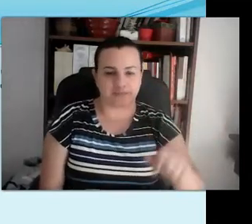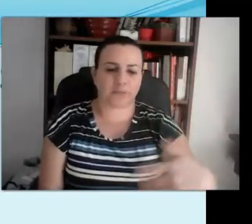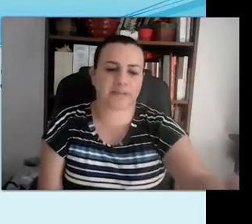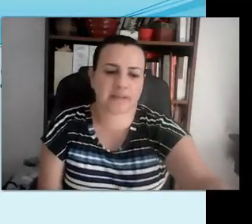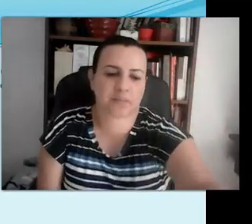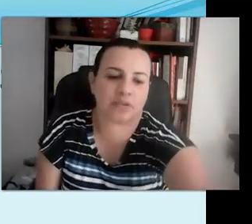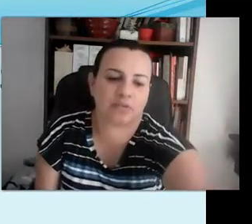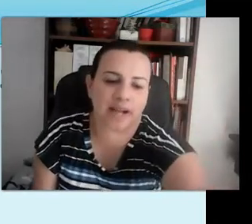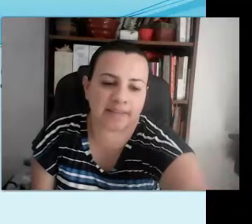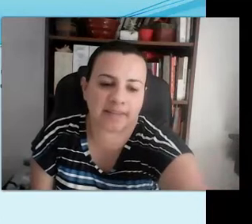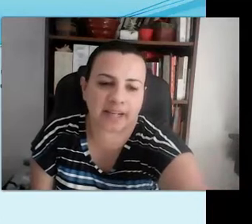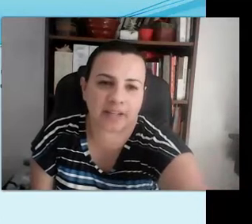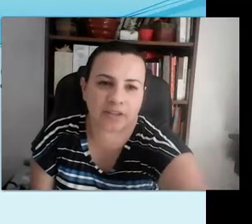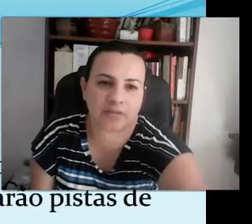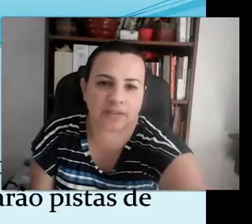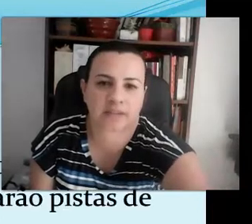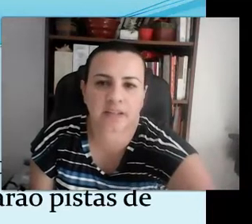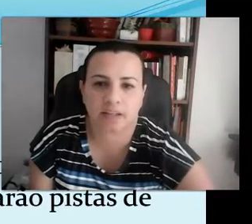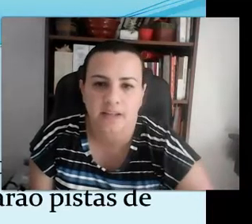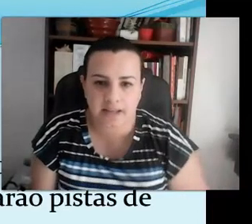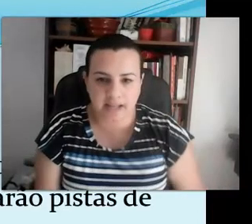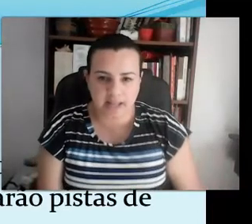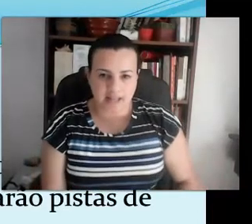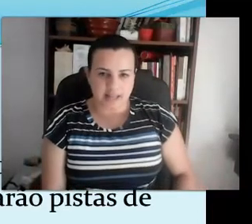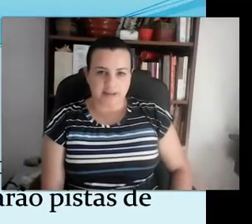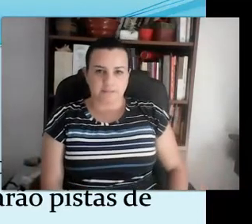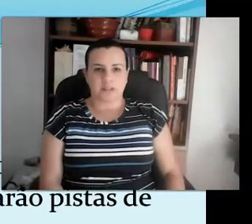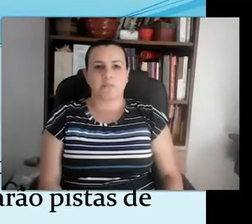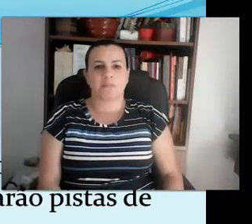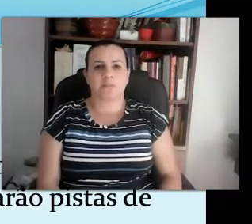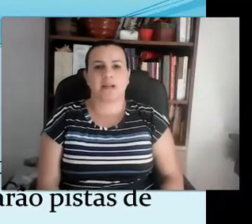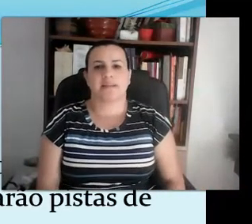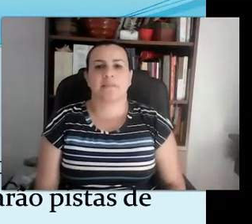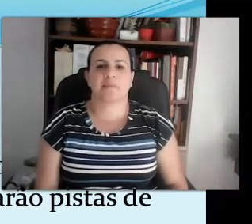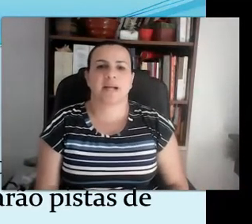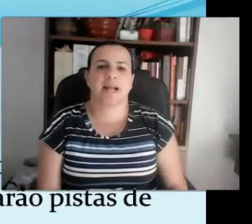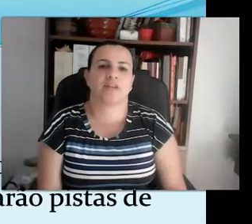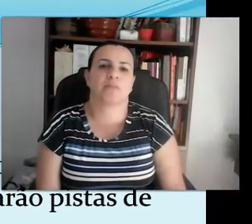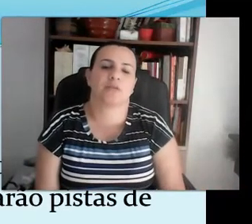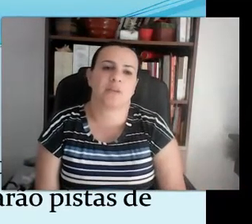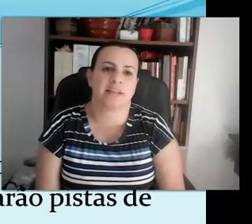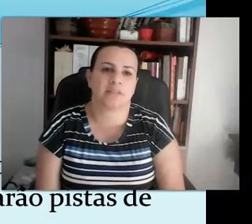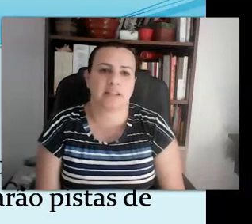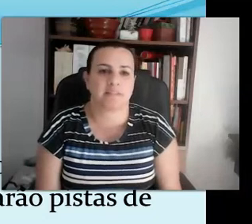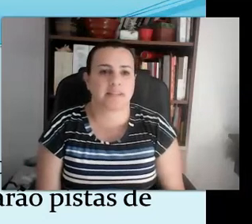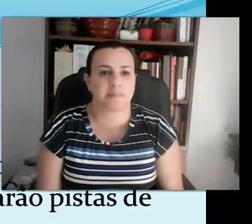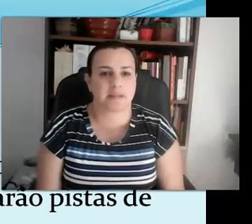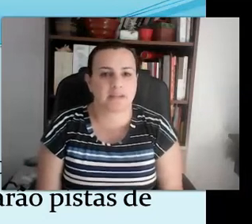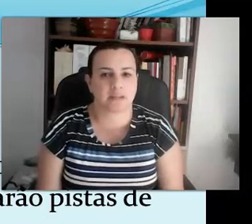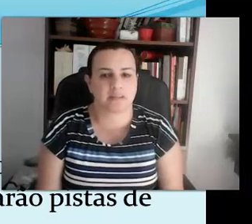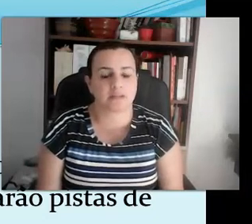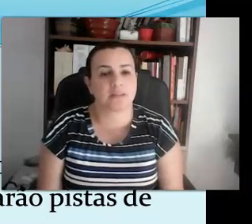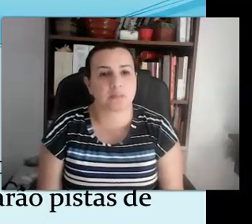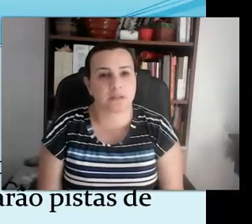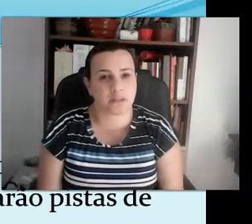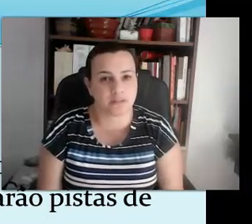Maria. São exemplos de frases negativas. Então, para cada tipo de frase, você deve estar sempre